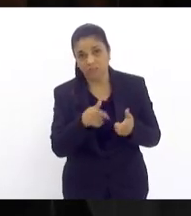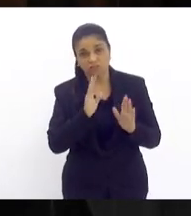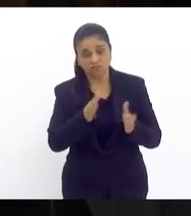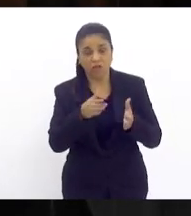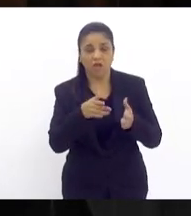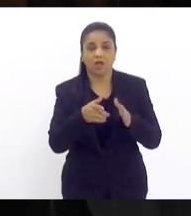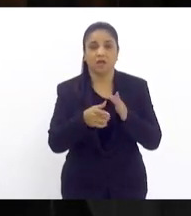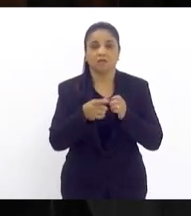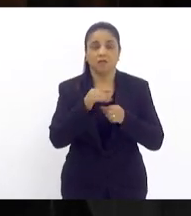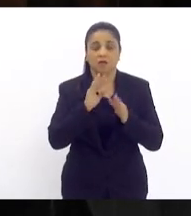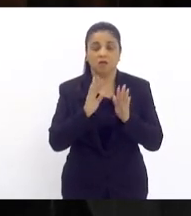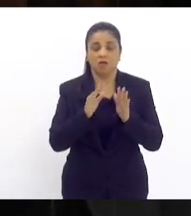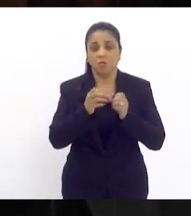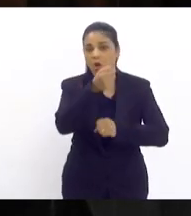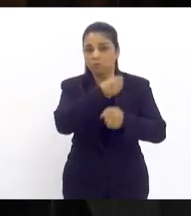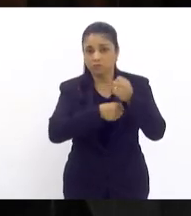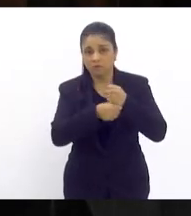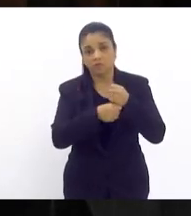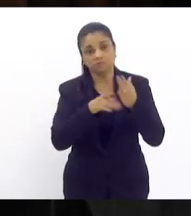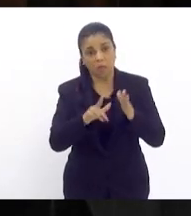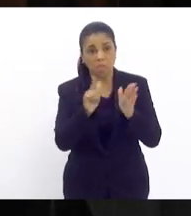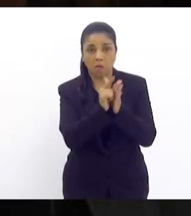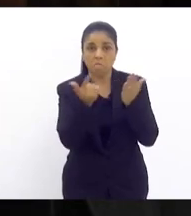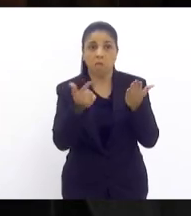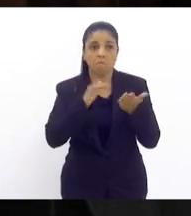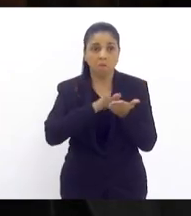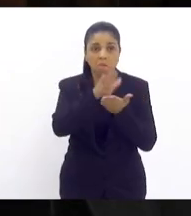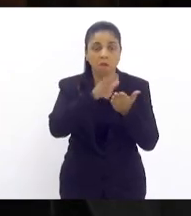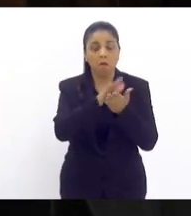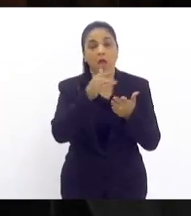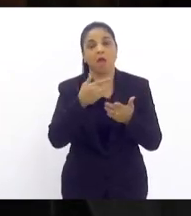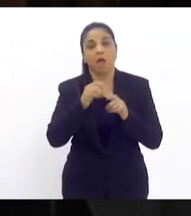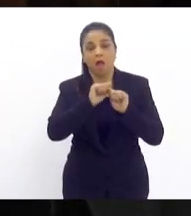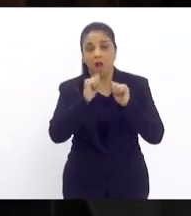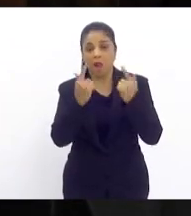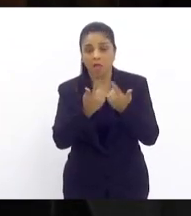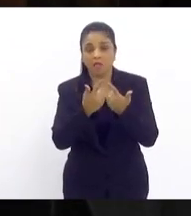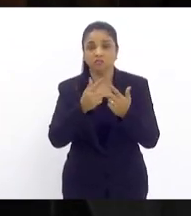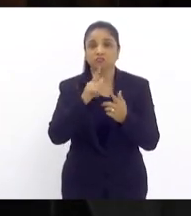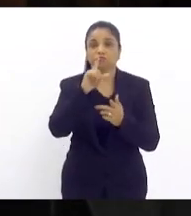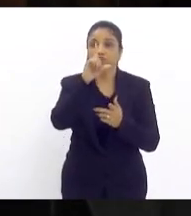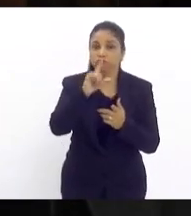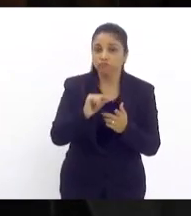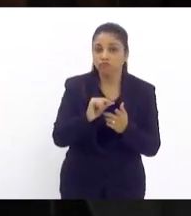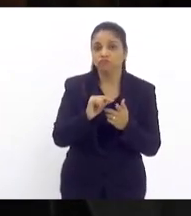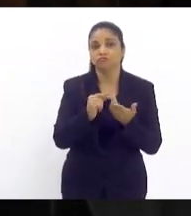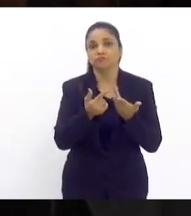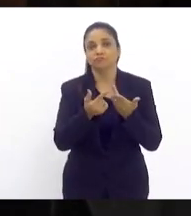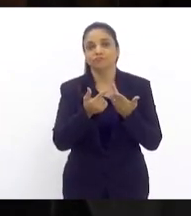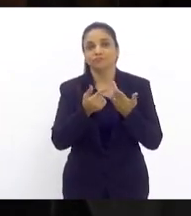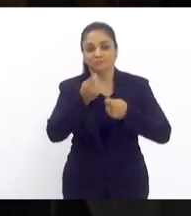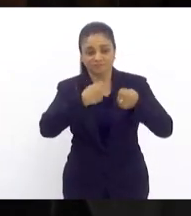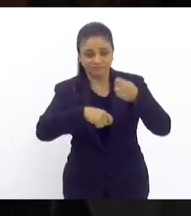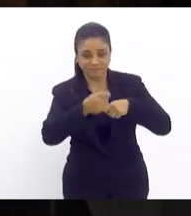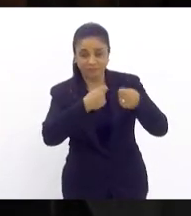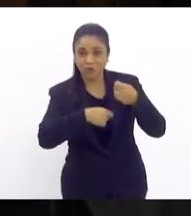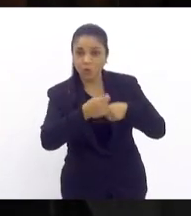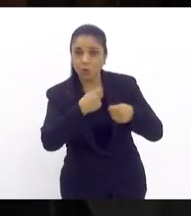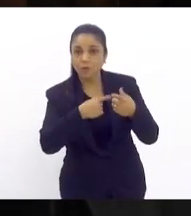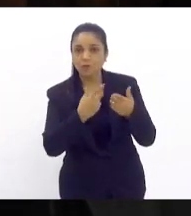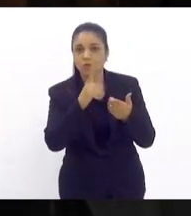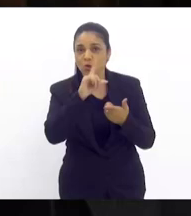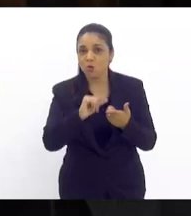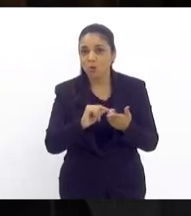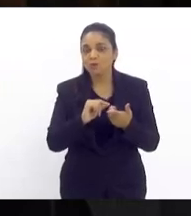legislatura mas que acabou virando uma manchete jornal olha alergia e economizou 500 milhões de reais devolveu para o orçamento e sabe sei lá o que foi feito com